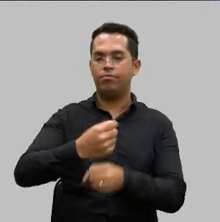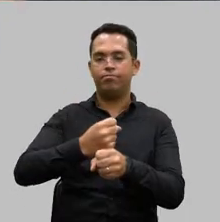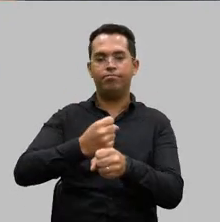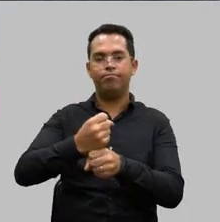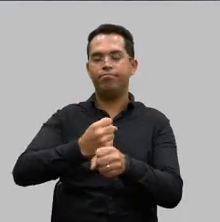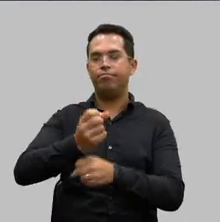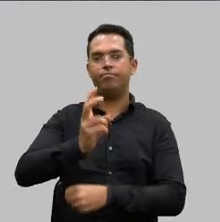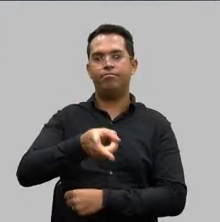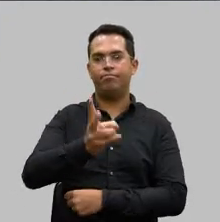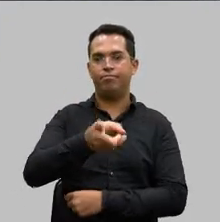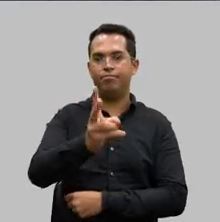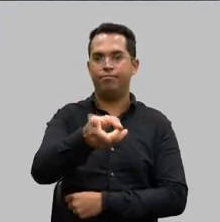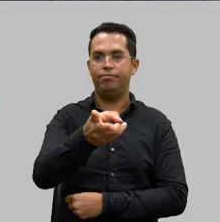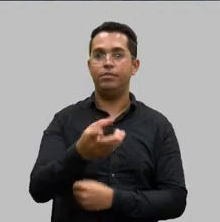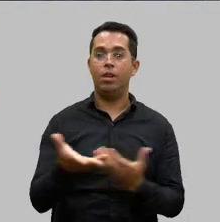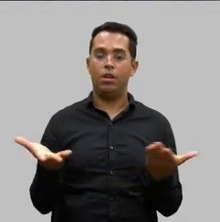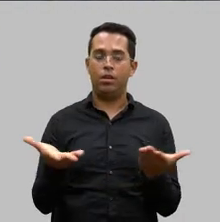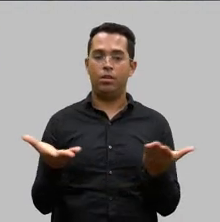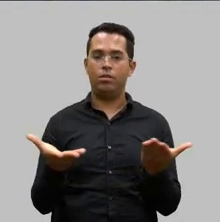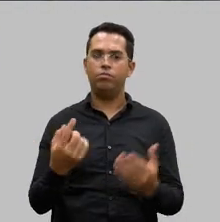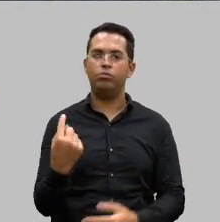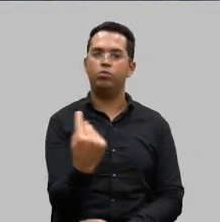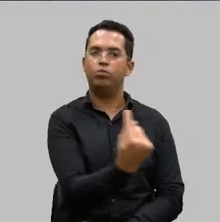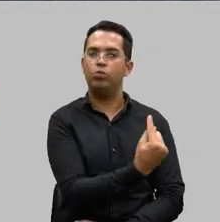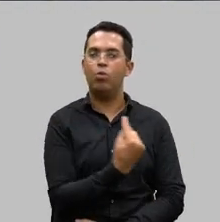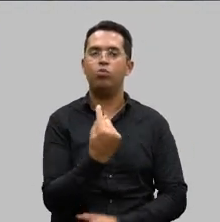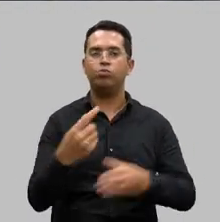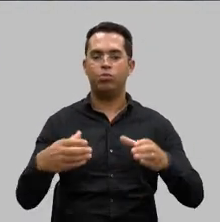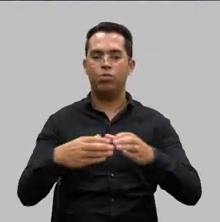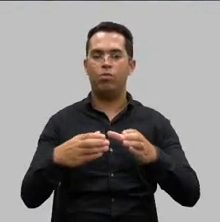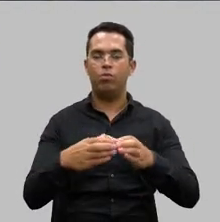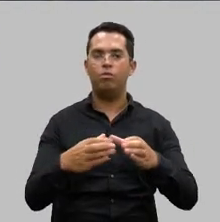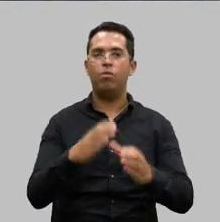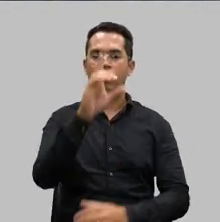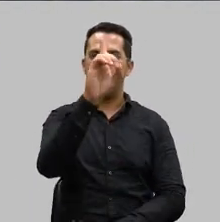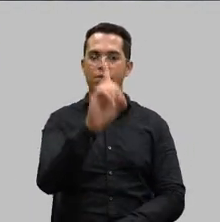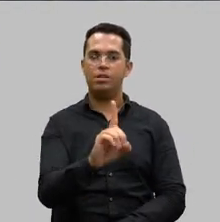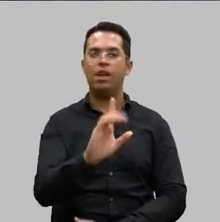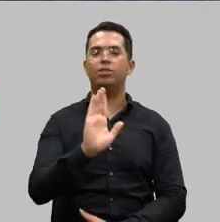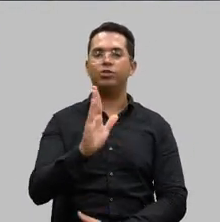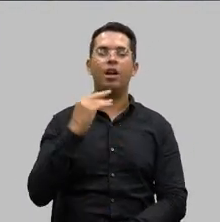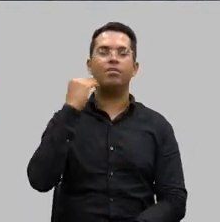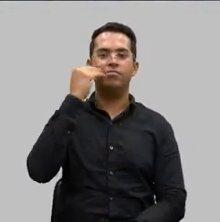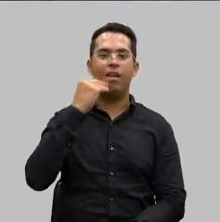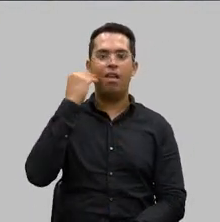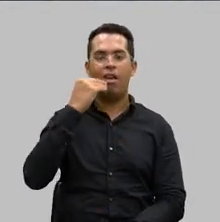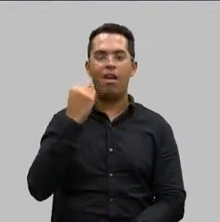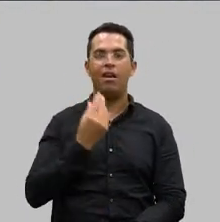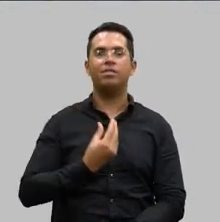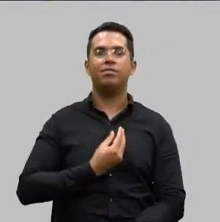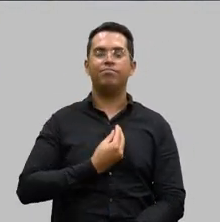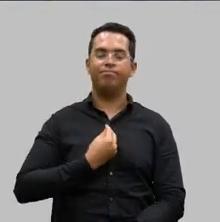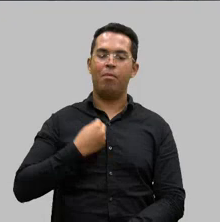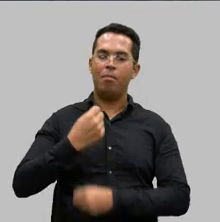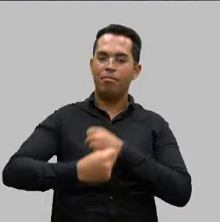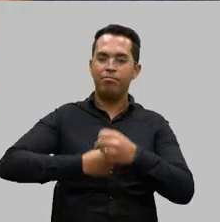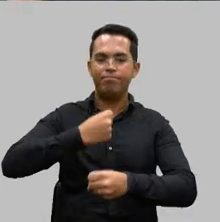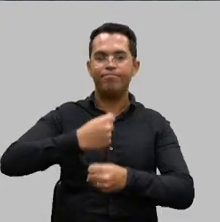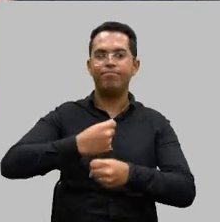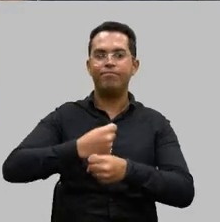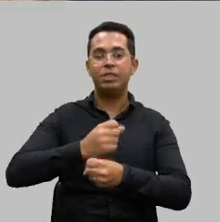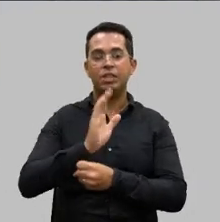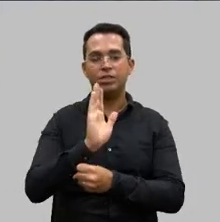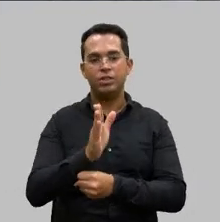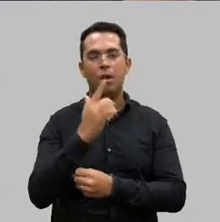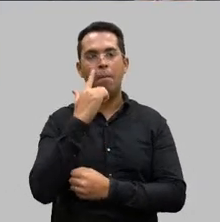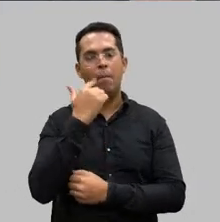deficientes estão se tornando pessoas idosas e muitas vezes com os pais já falecidos e sem algum outro